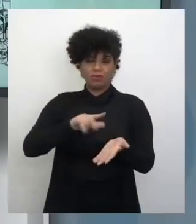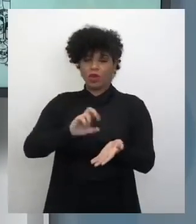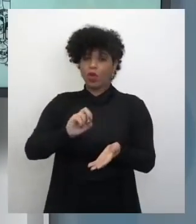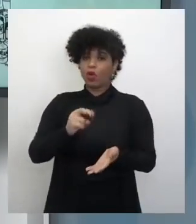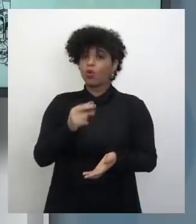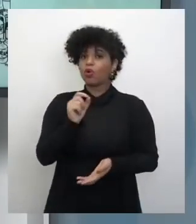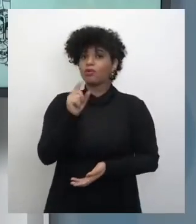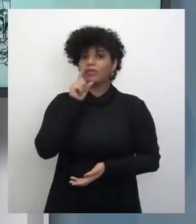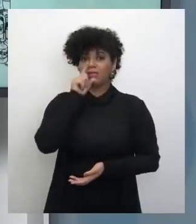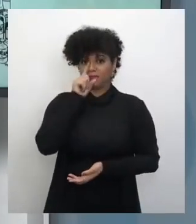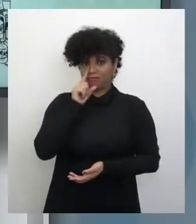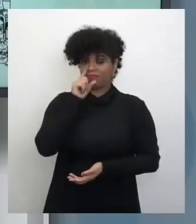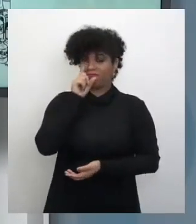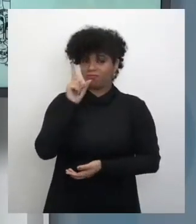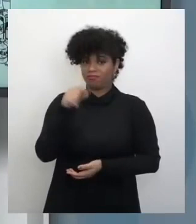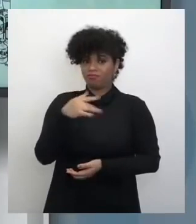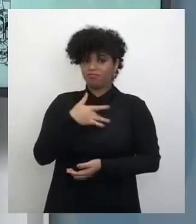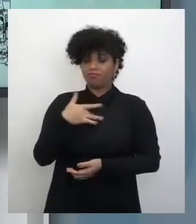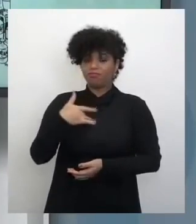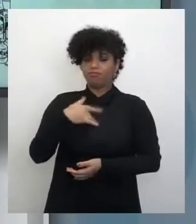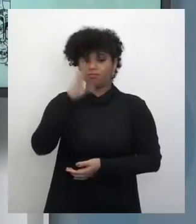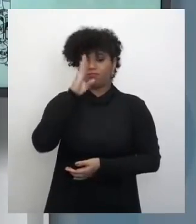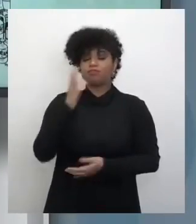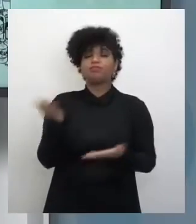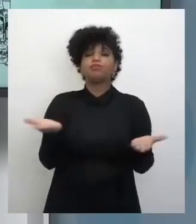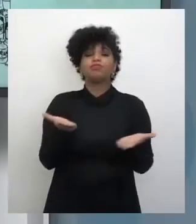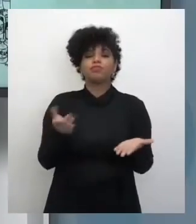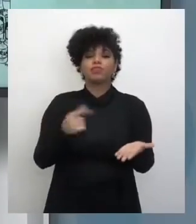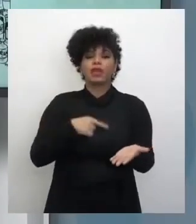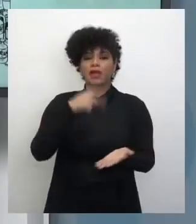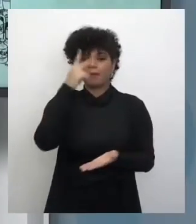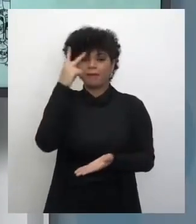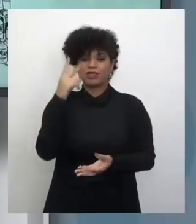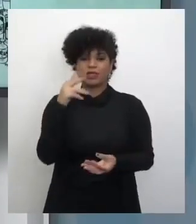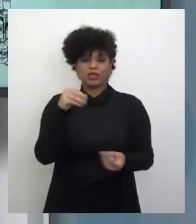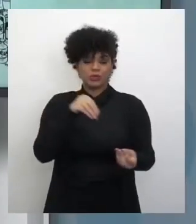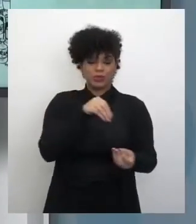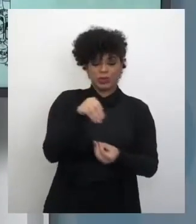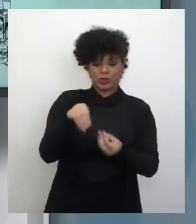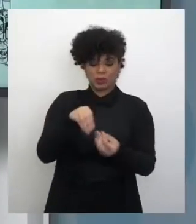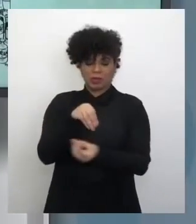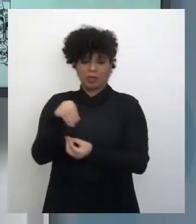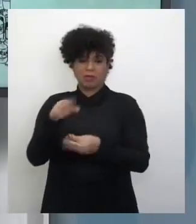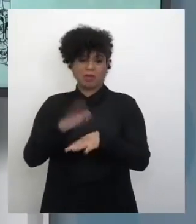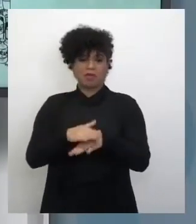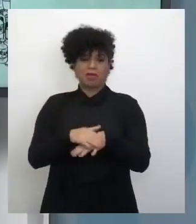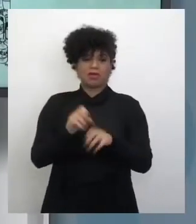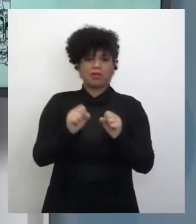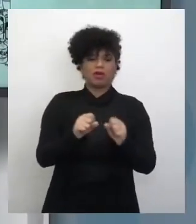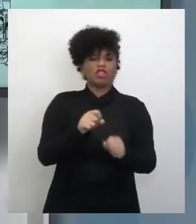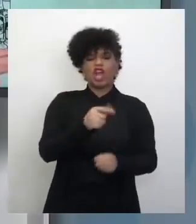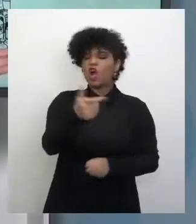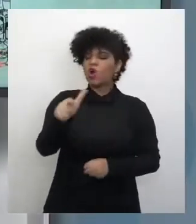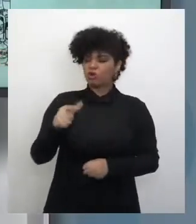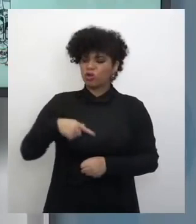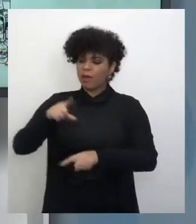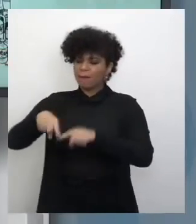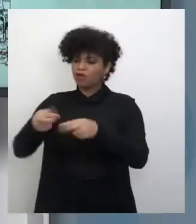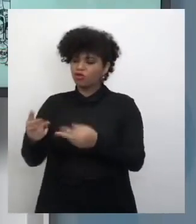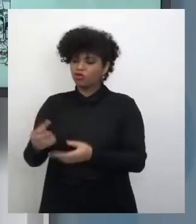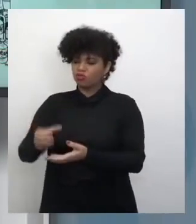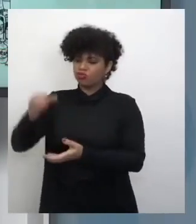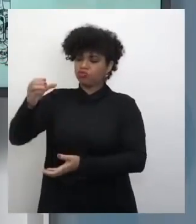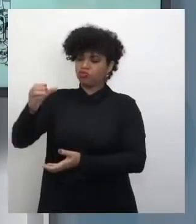prejudicial à saúde dele, principalmente hoje, né, que está na moda as misturinhas, mistura tal produto com tal produto que vai